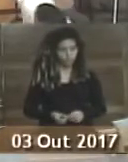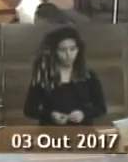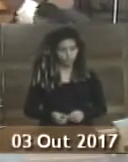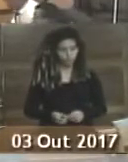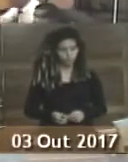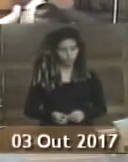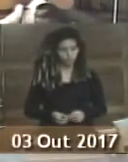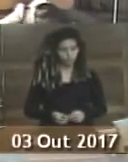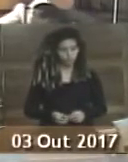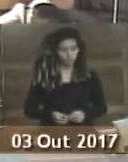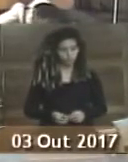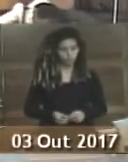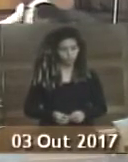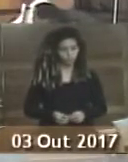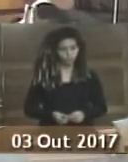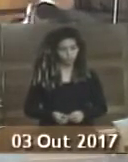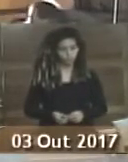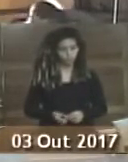Colocar.